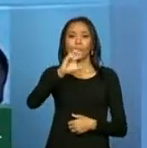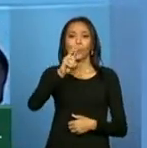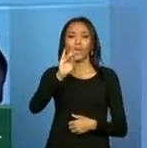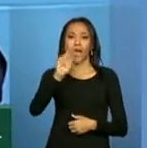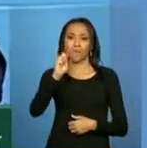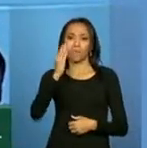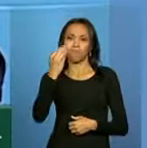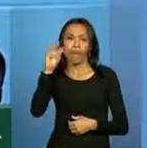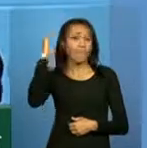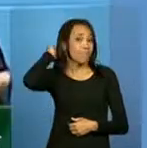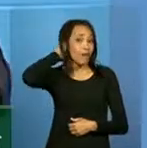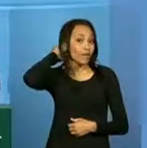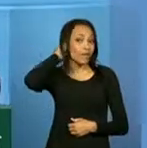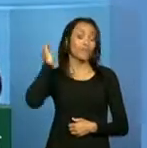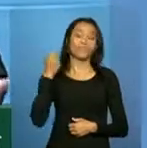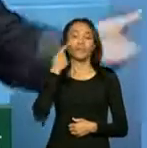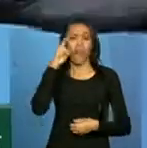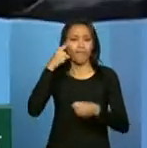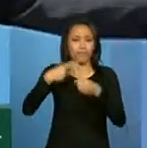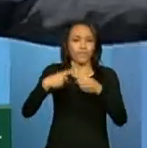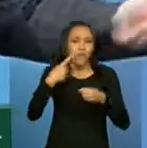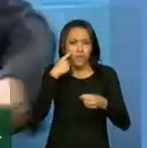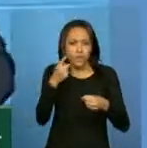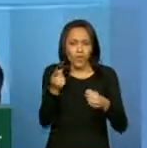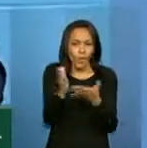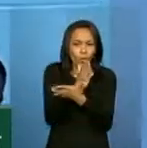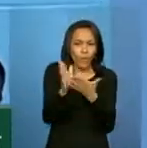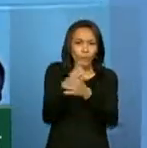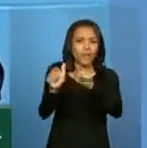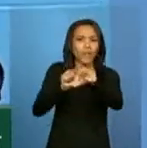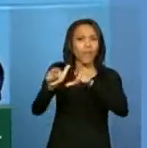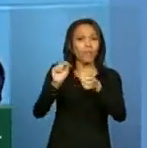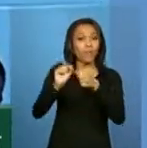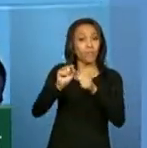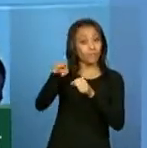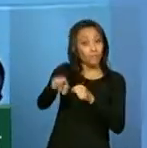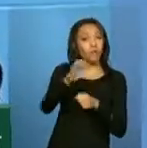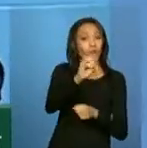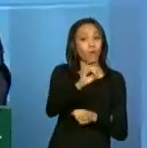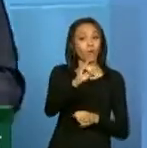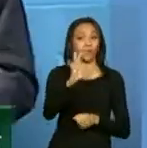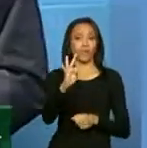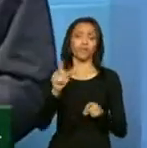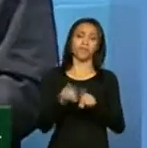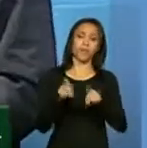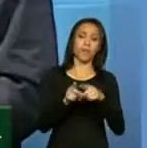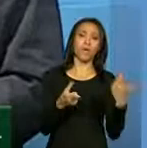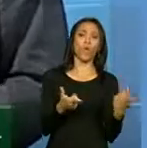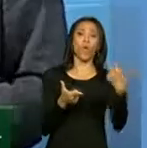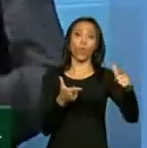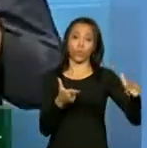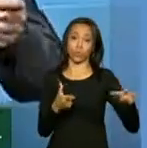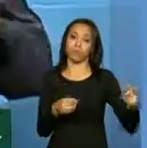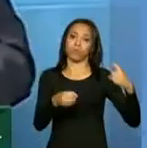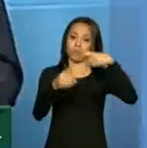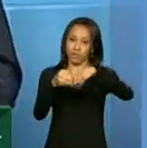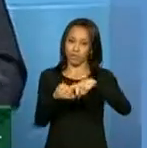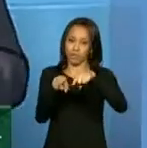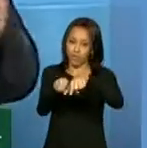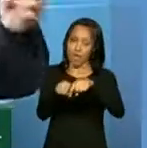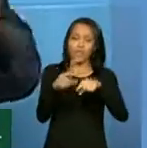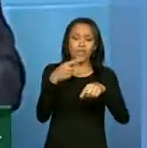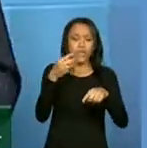e tive a oportunidade também de ver parte do trabalho que foi feito lá, tanto pela OIT quanto pelos nossos parceiros aqui do Brasil, e tive